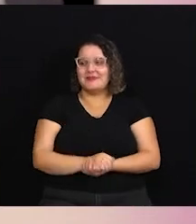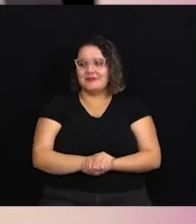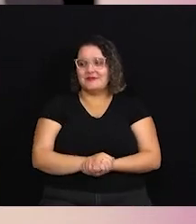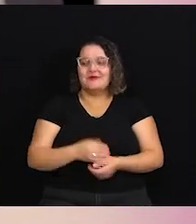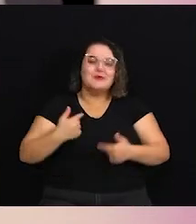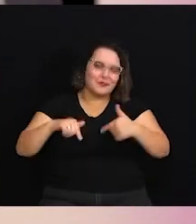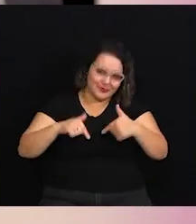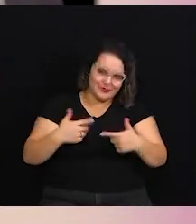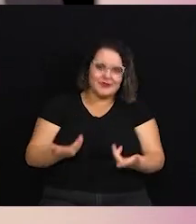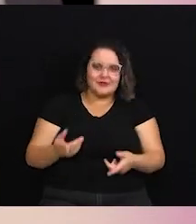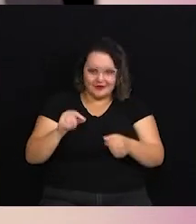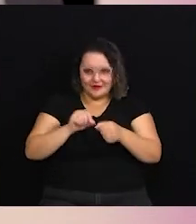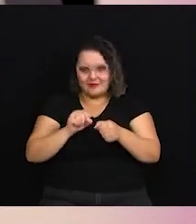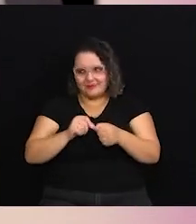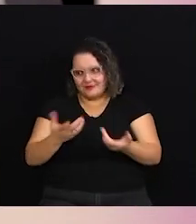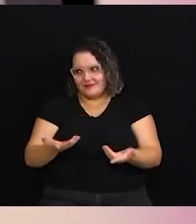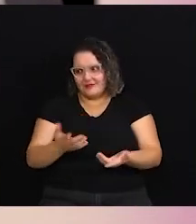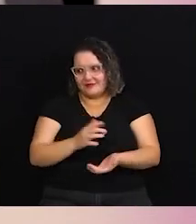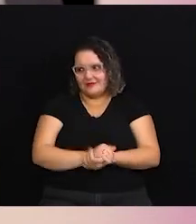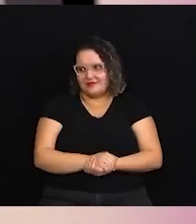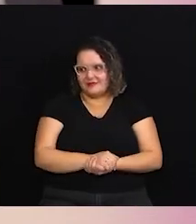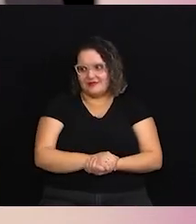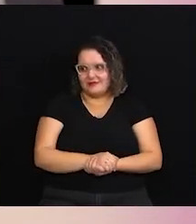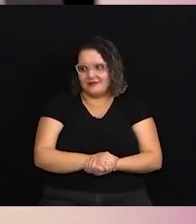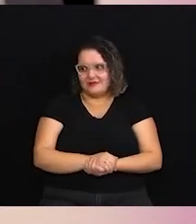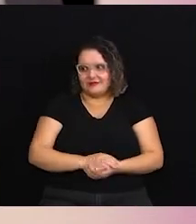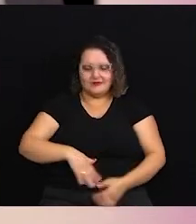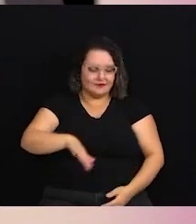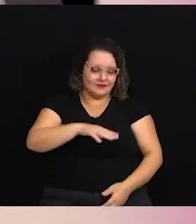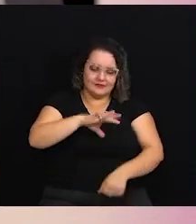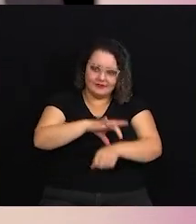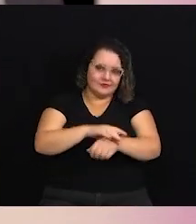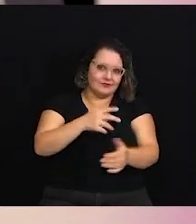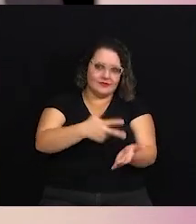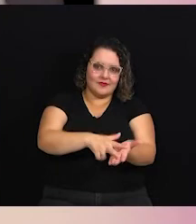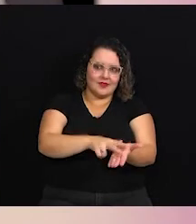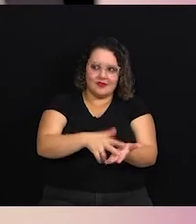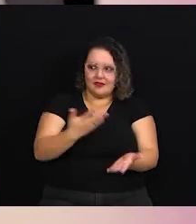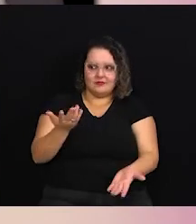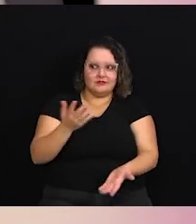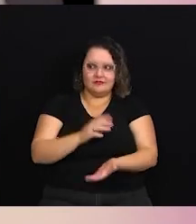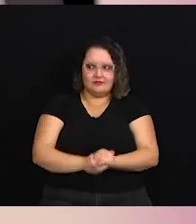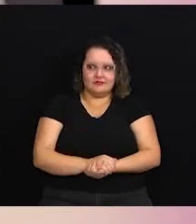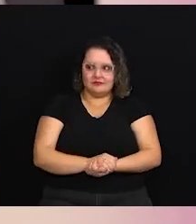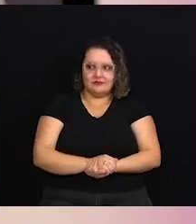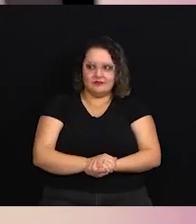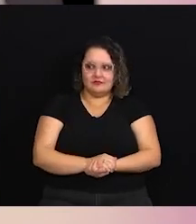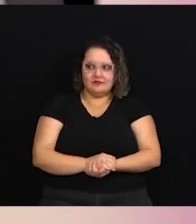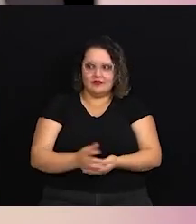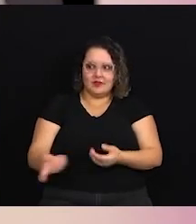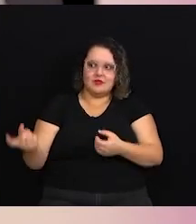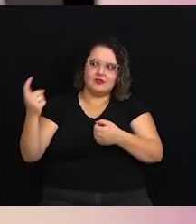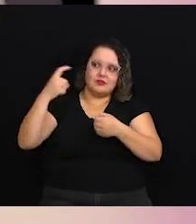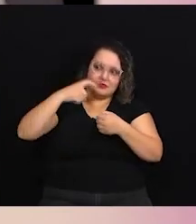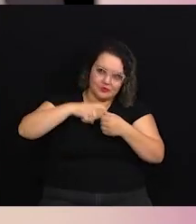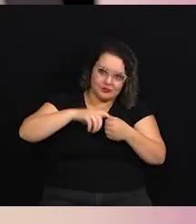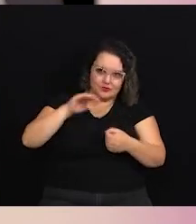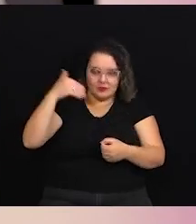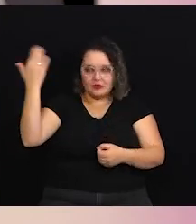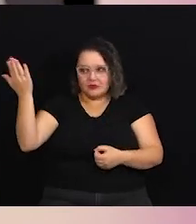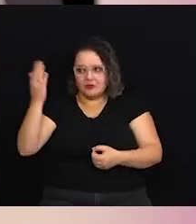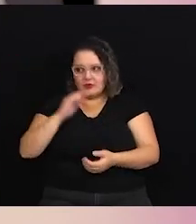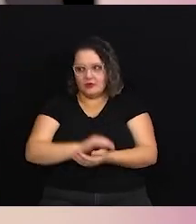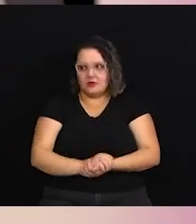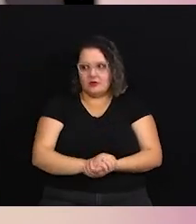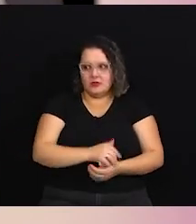pelo meu trabalho realizado que eu trabalho na causa da experiência no Brasil lá vez que eu voltei do